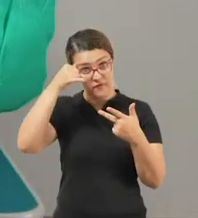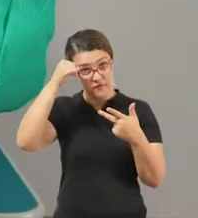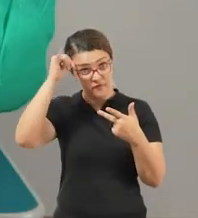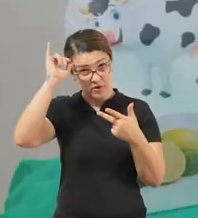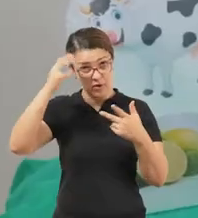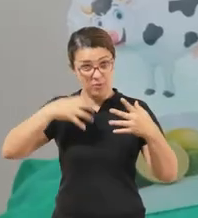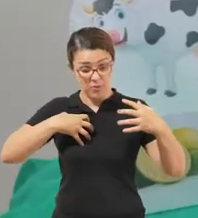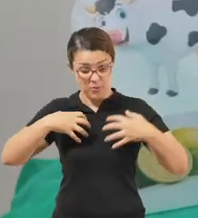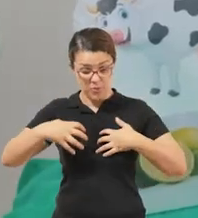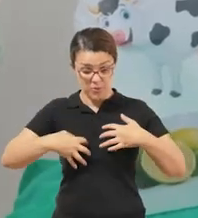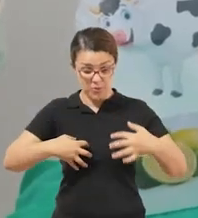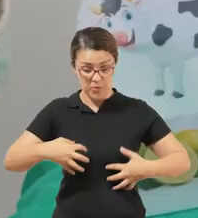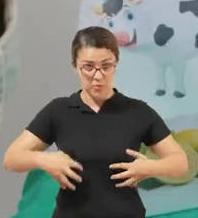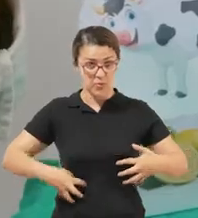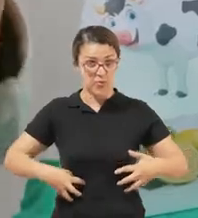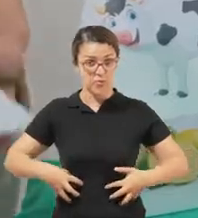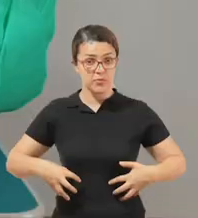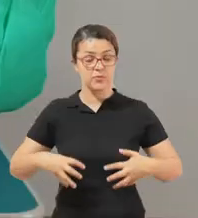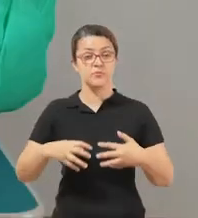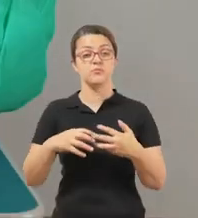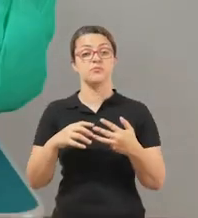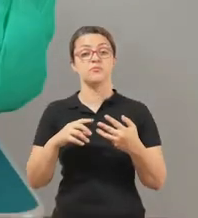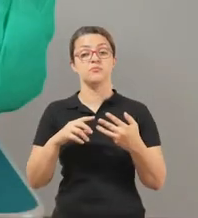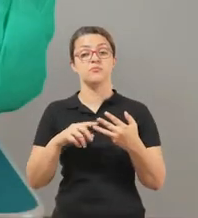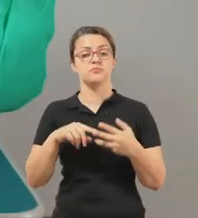a vaca malhada.